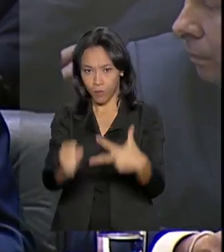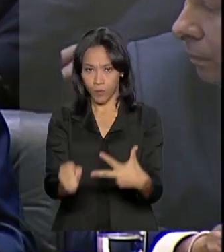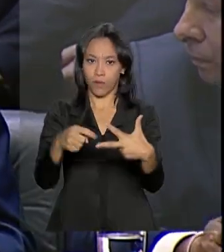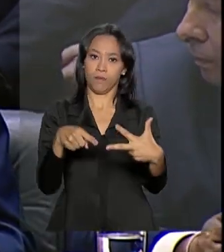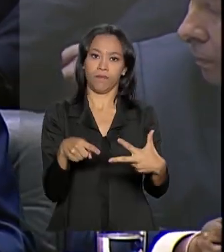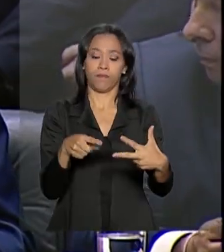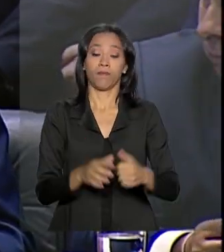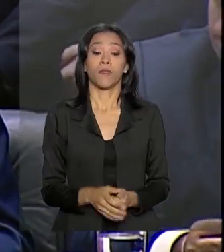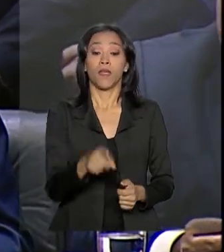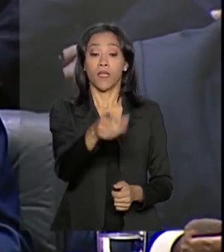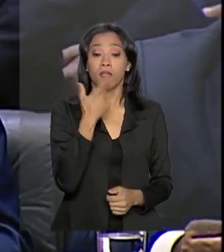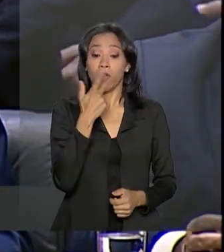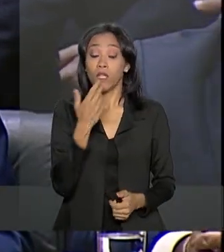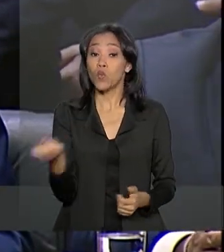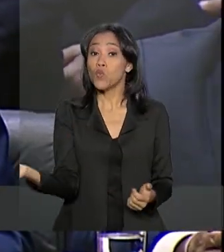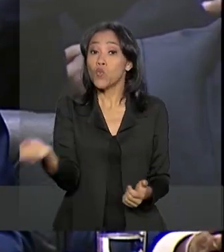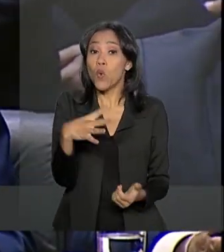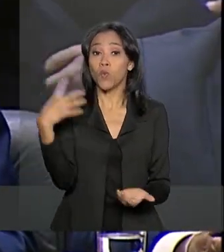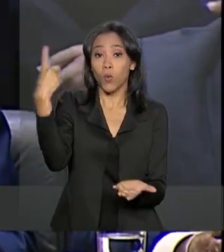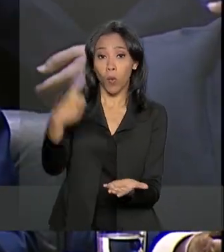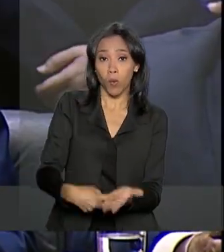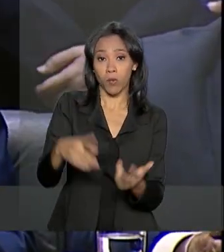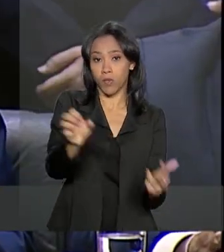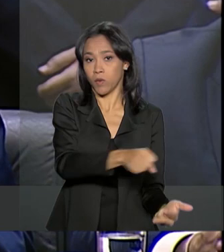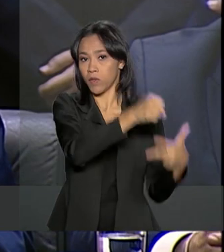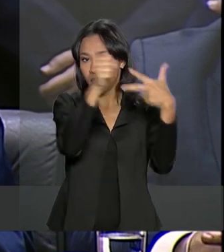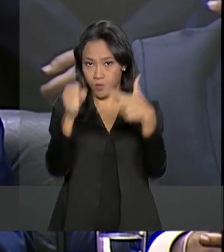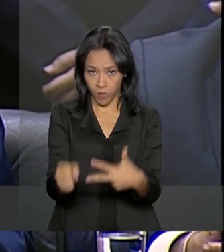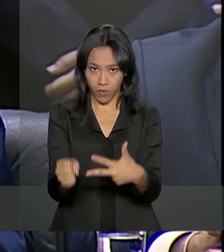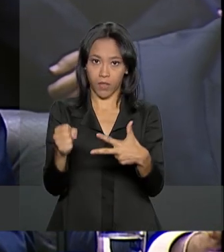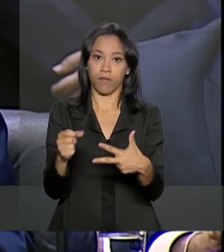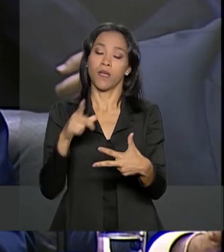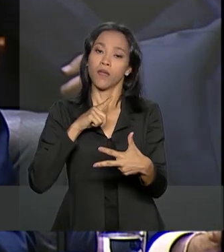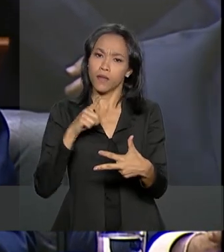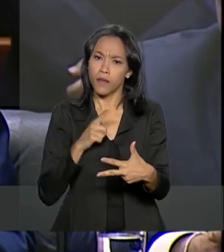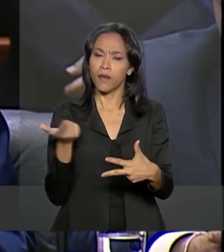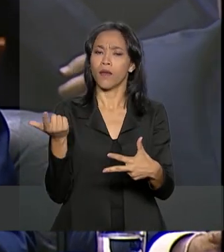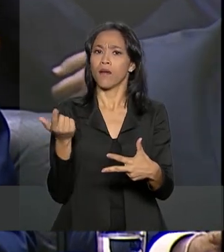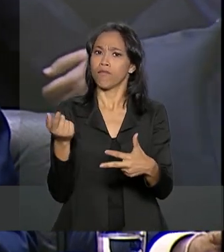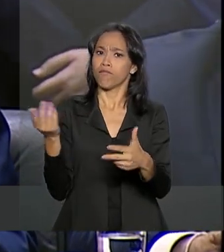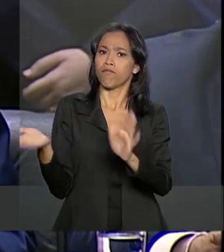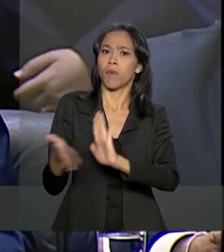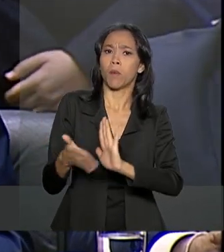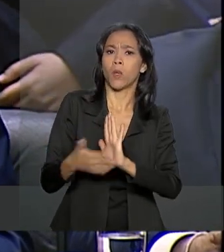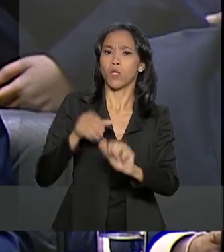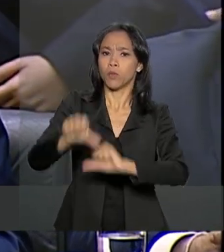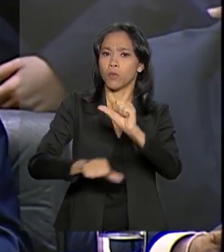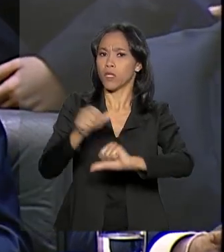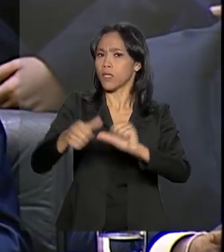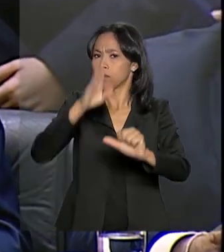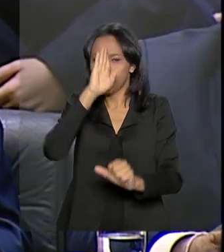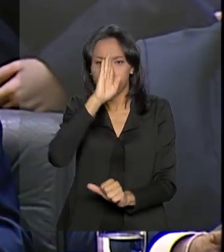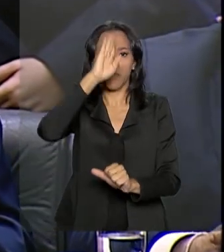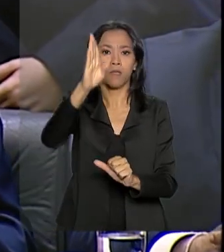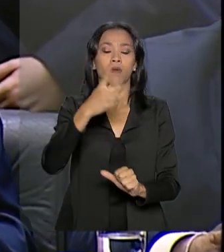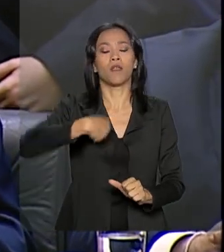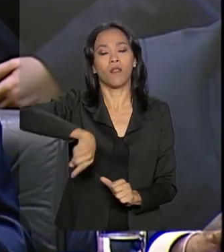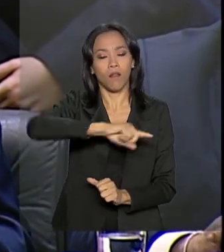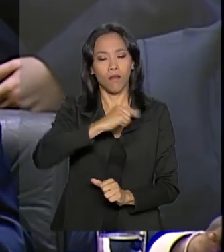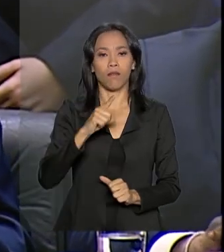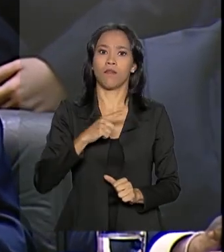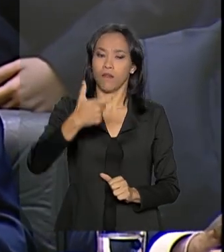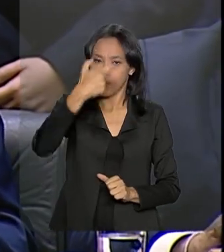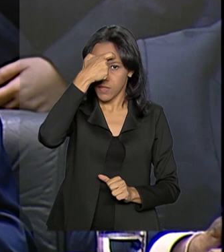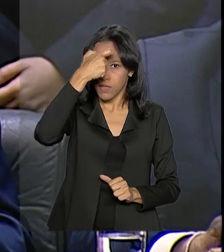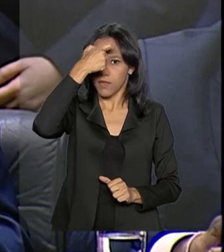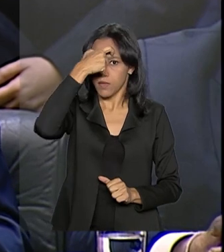novo grande pacto entre os três poderes, que envolva reformas fundamentais, que estamos cientes serem necessárias